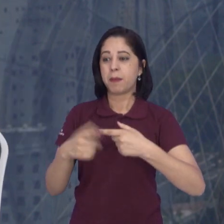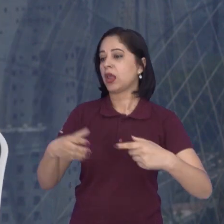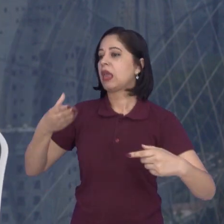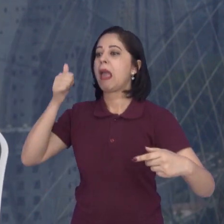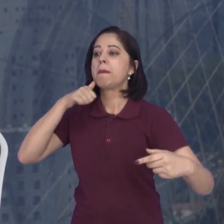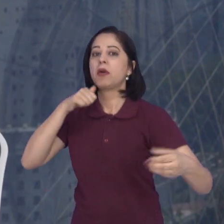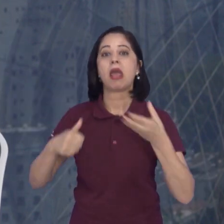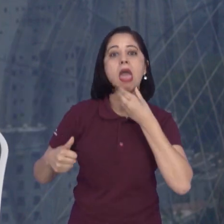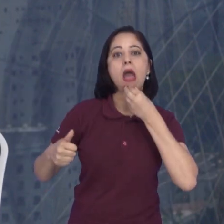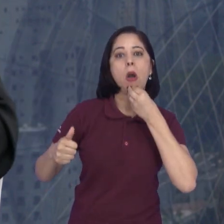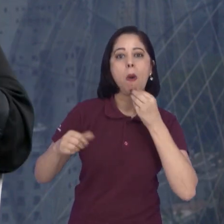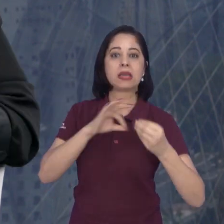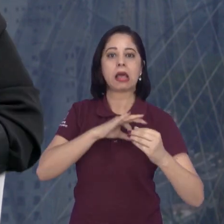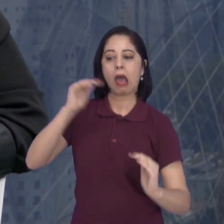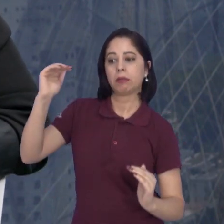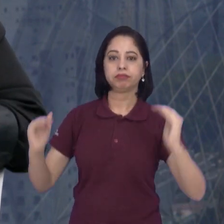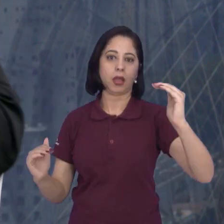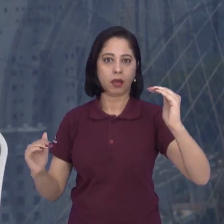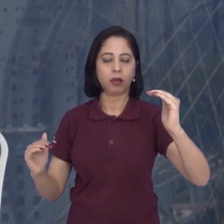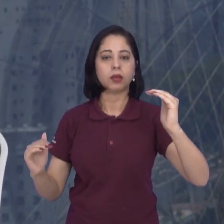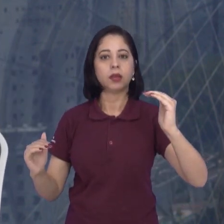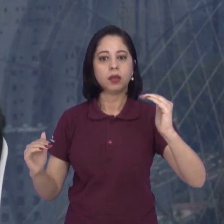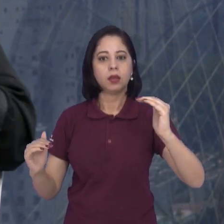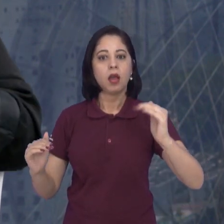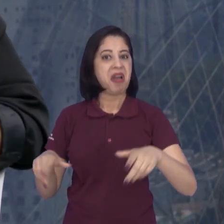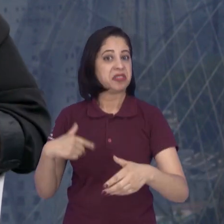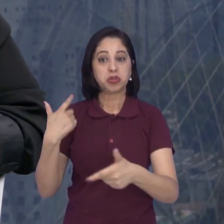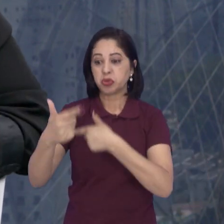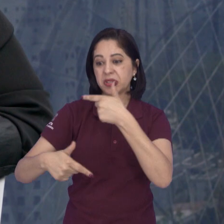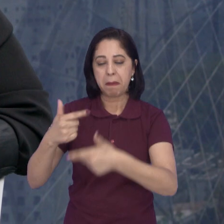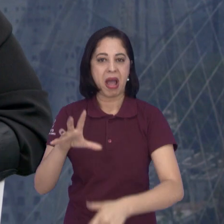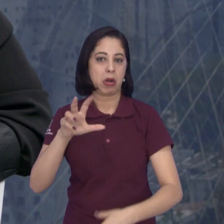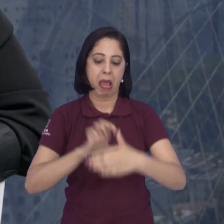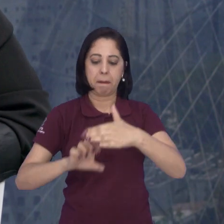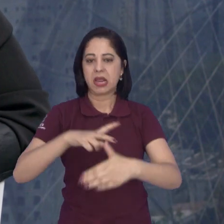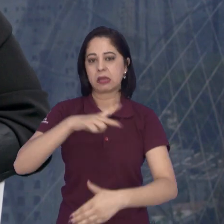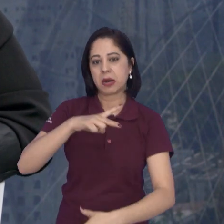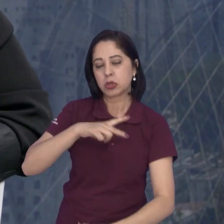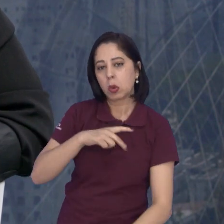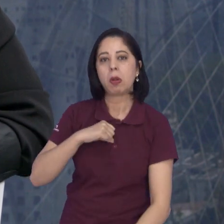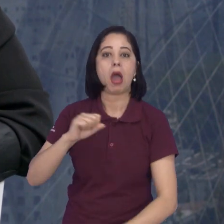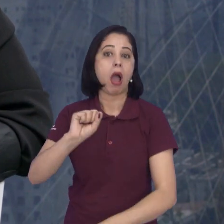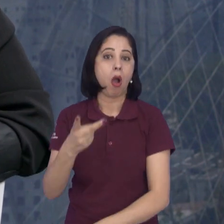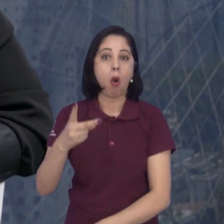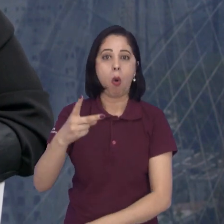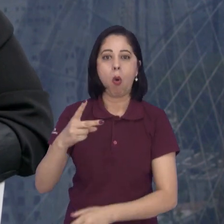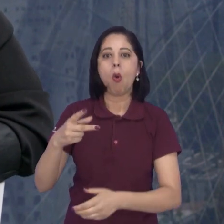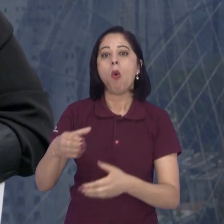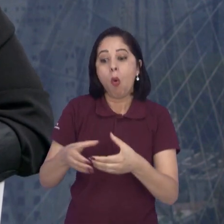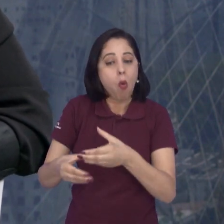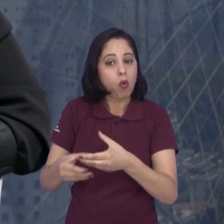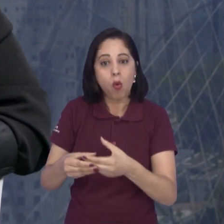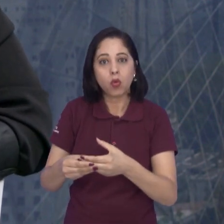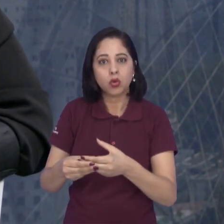a promoção não é igual. Então, hierarquicamente, tanto no serviço público como em empresas, você vê que os homens conseguem alcançar cargos mais